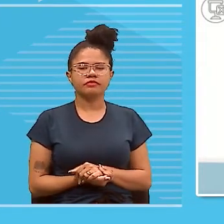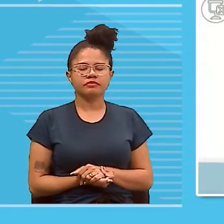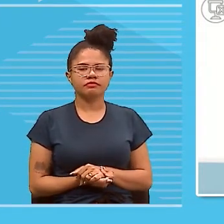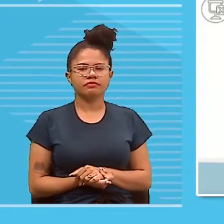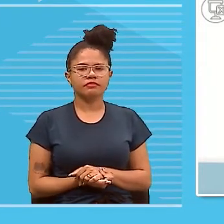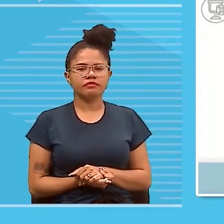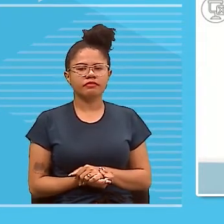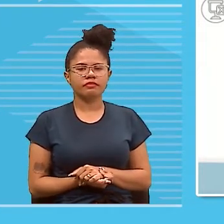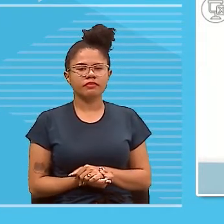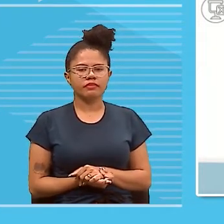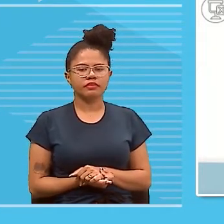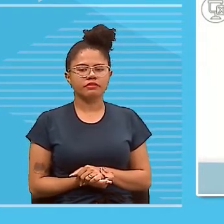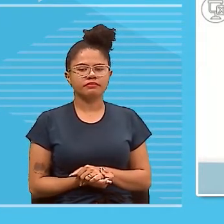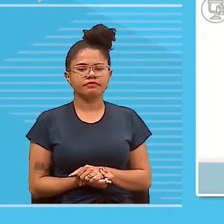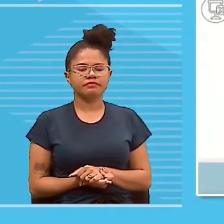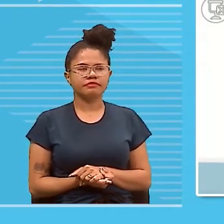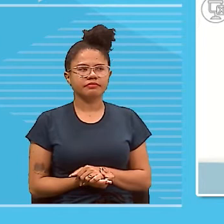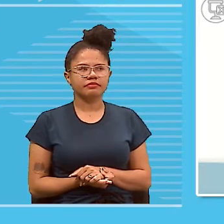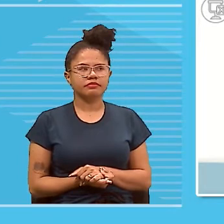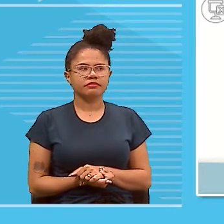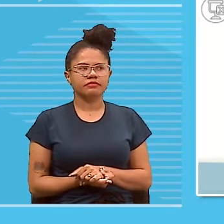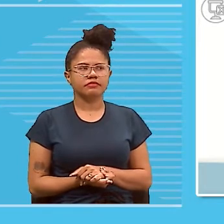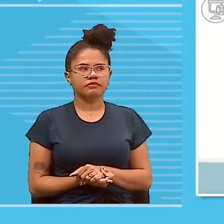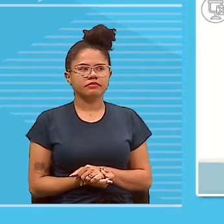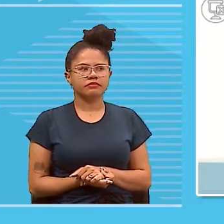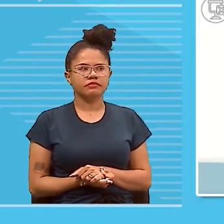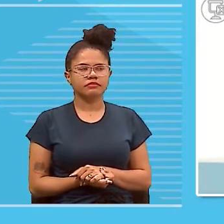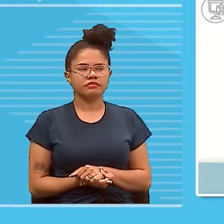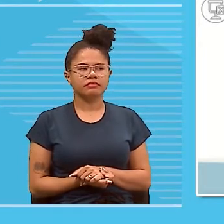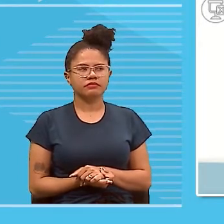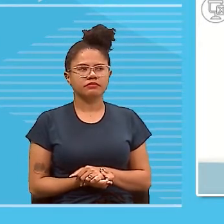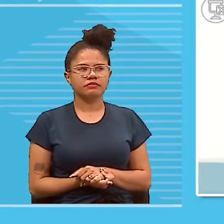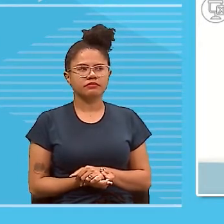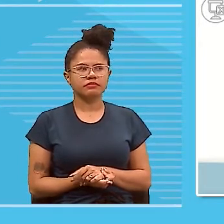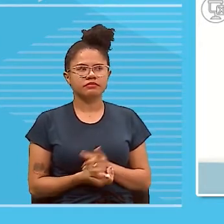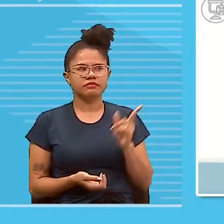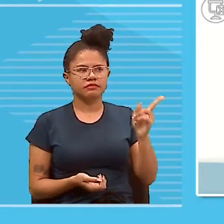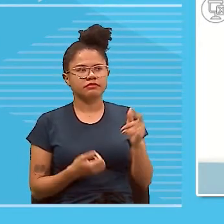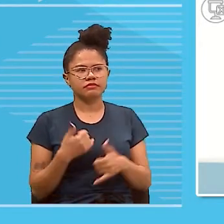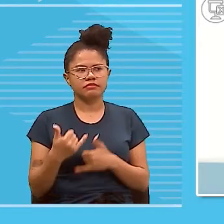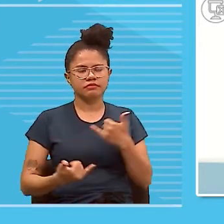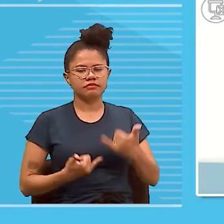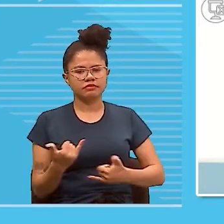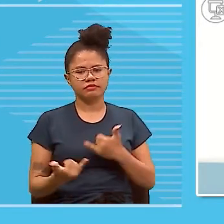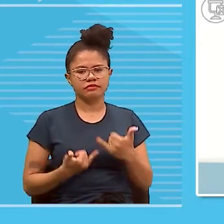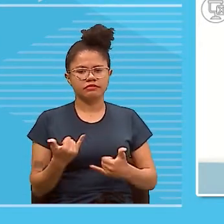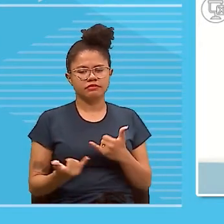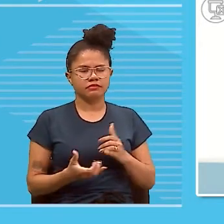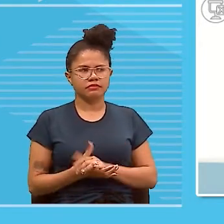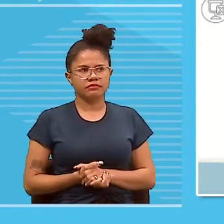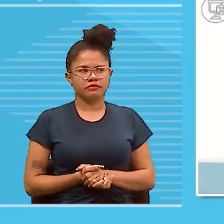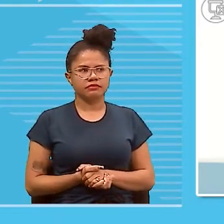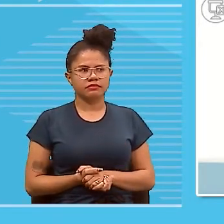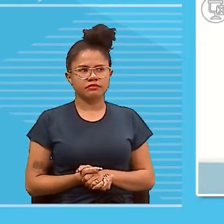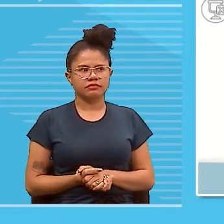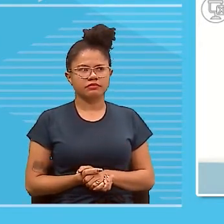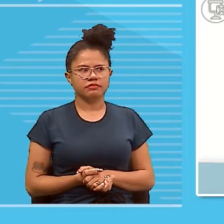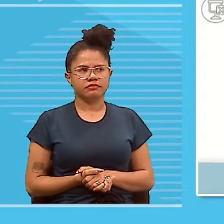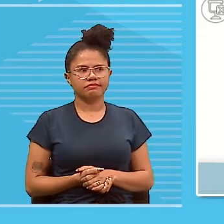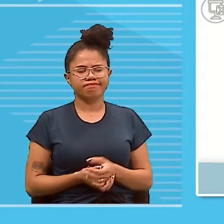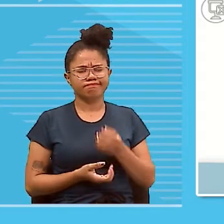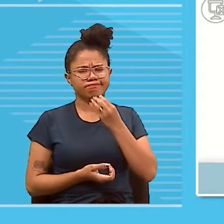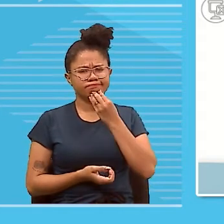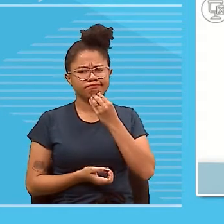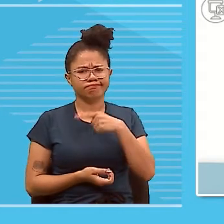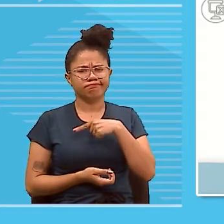apresenta uma exceção a regra ele permanecia brincando ainda que sentisse sono não